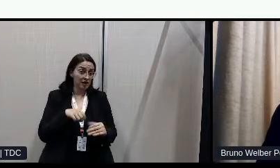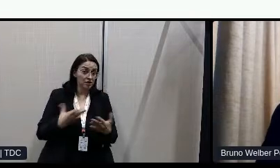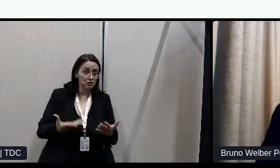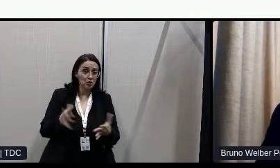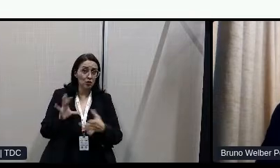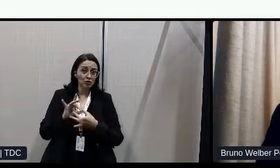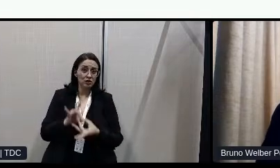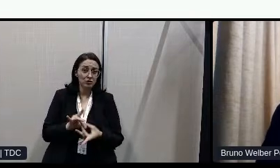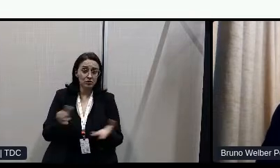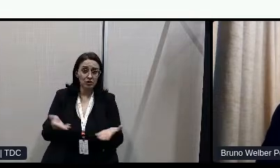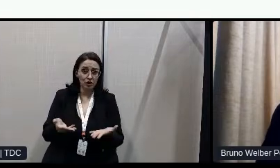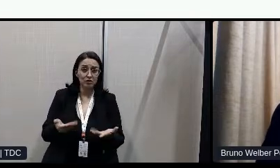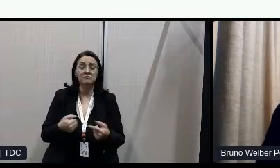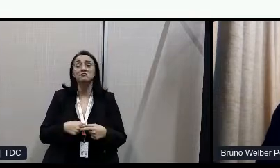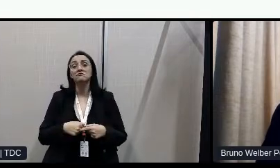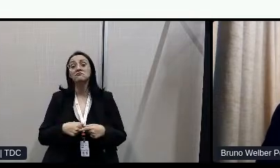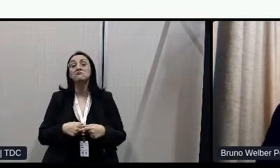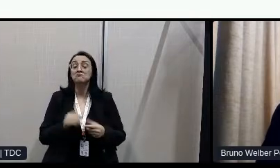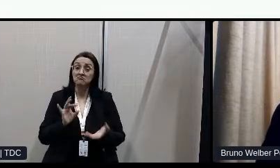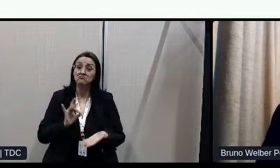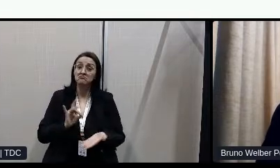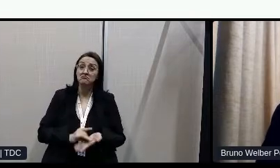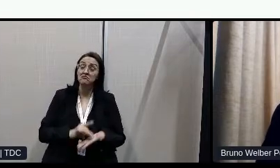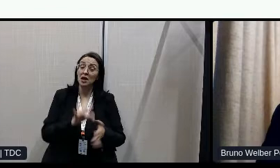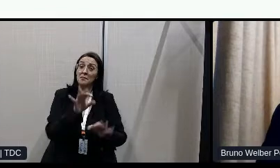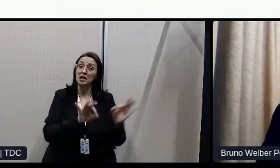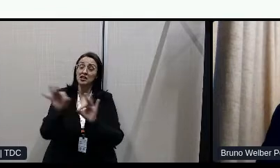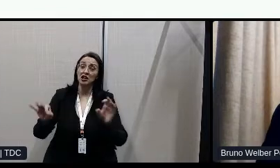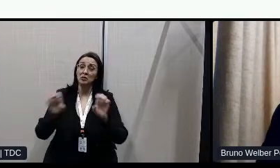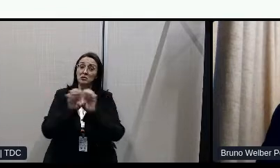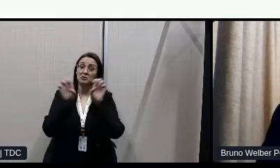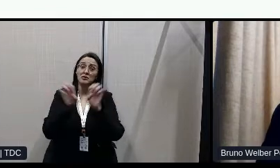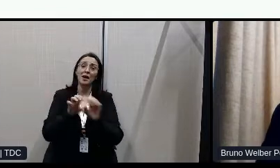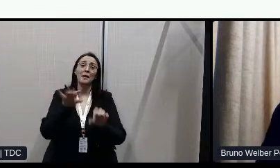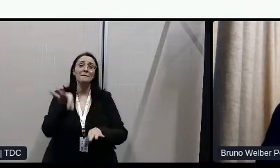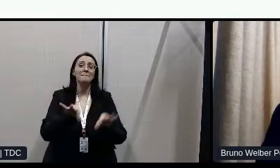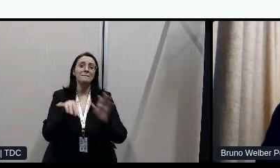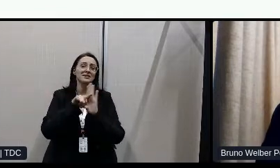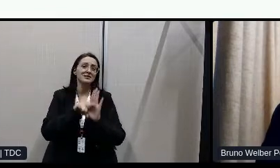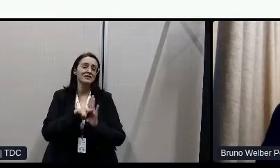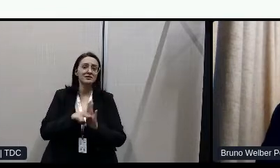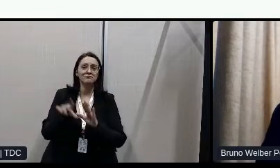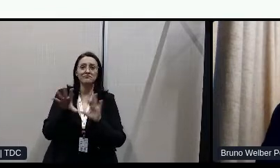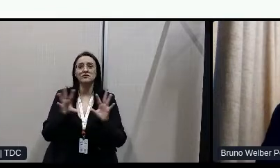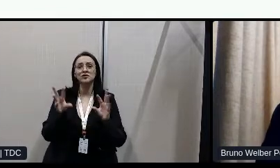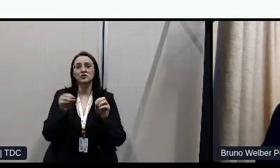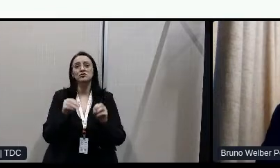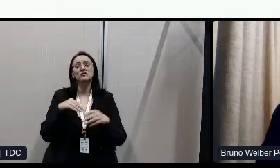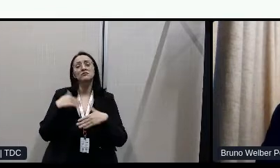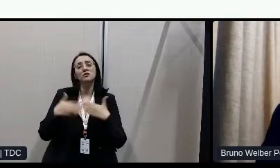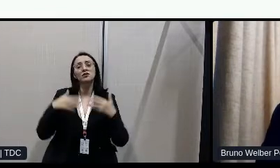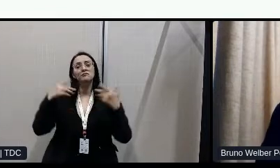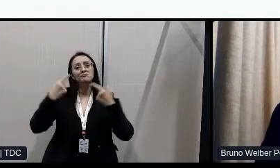atual, realmente planejar e estruturar toda a pesquisa. No dia 3 de dezembro a gente lançou